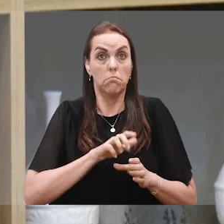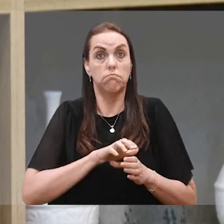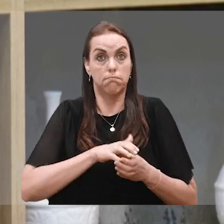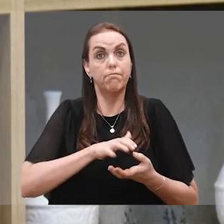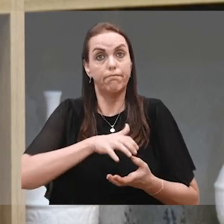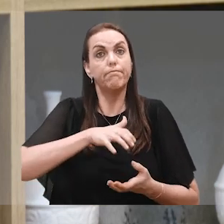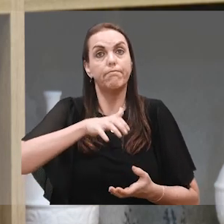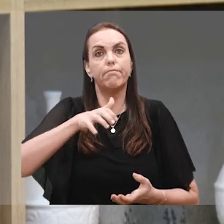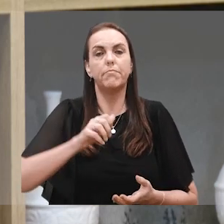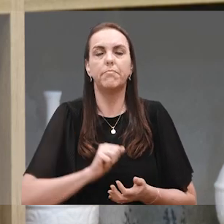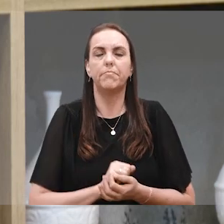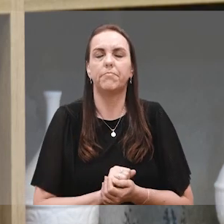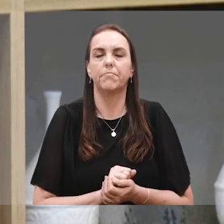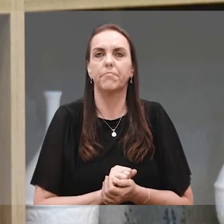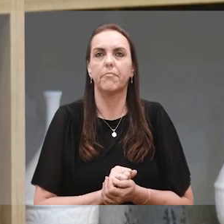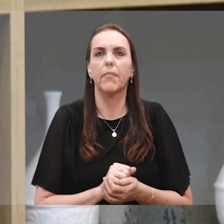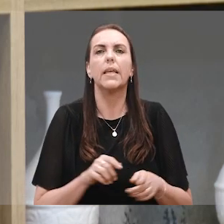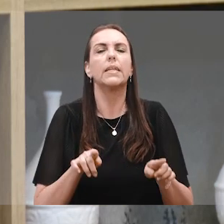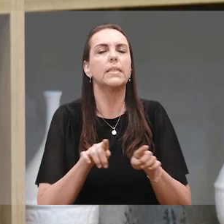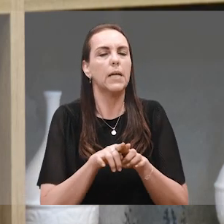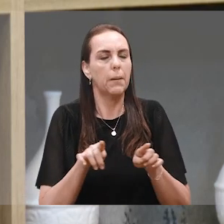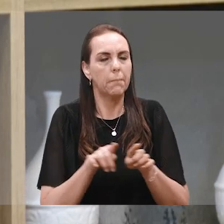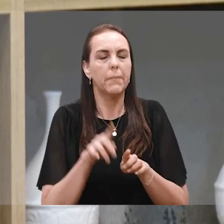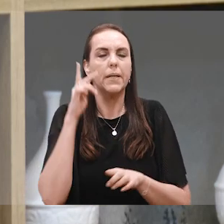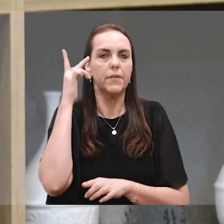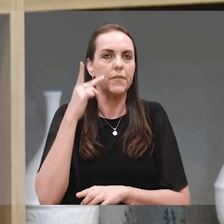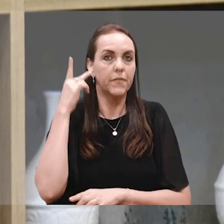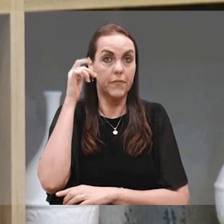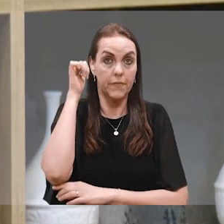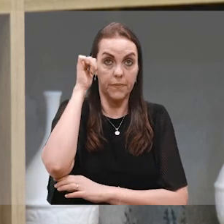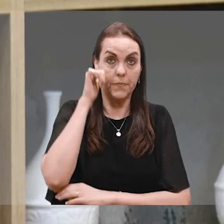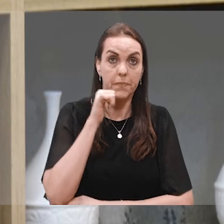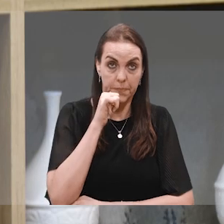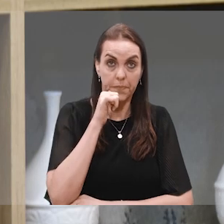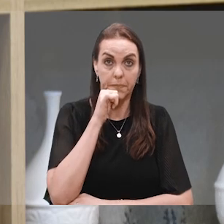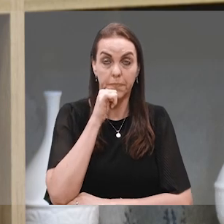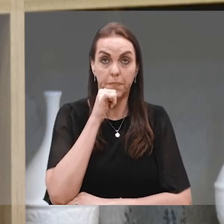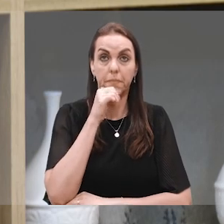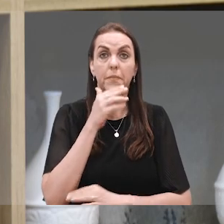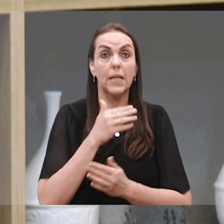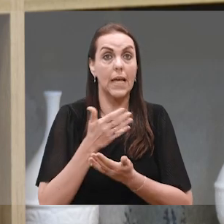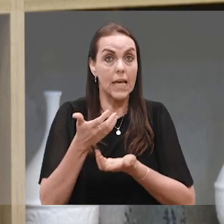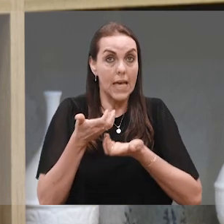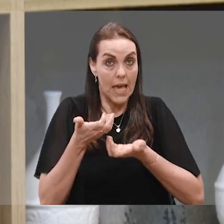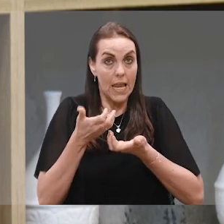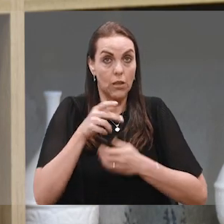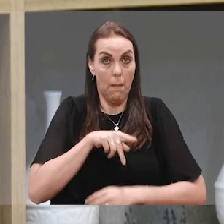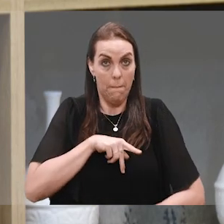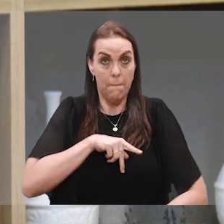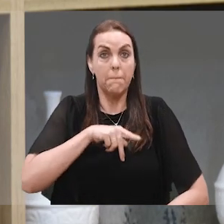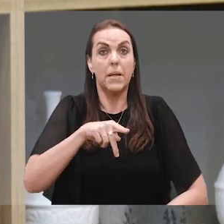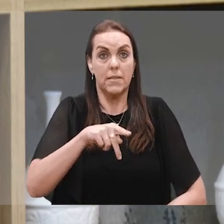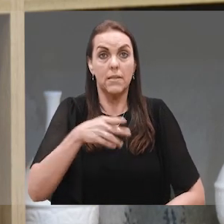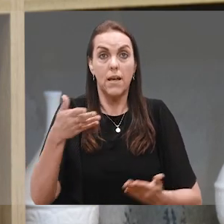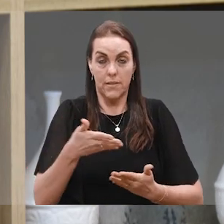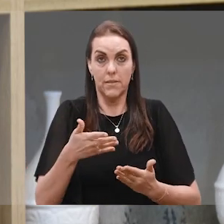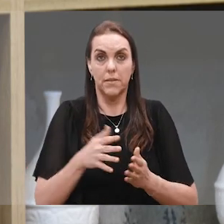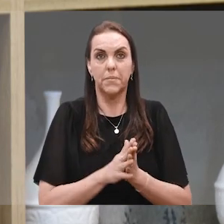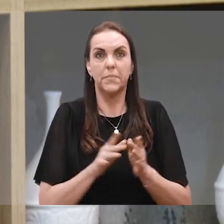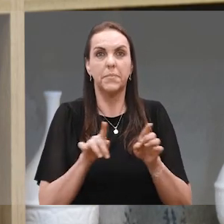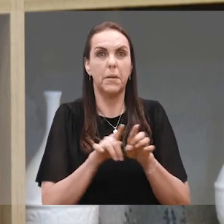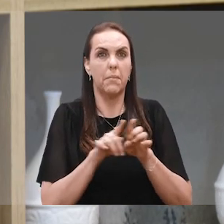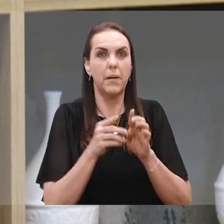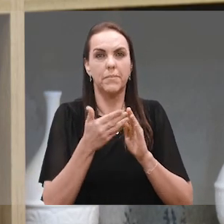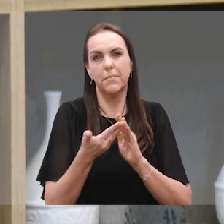número vem crescendo. Inclusive com vereadoras ascendendo à presidência da própria